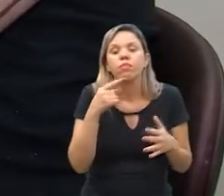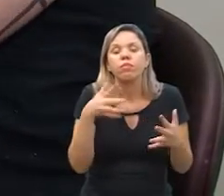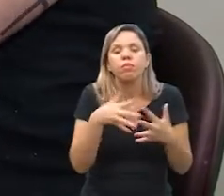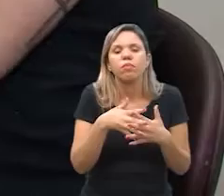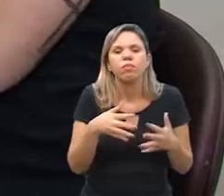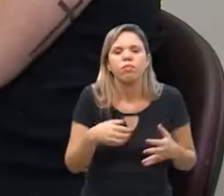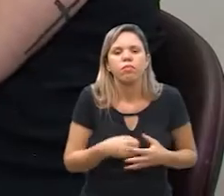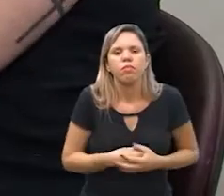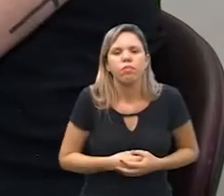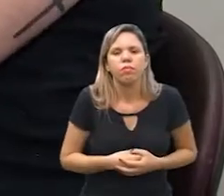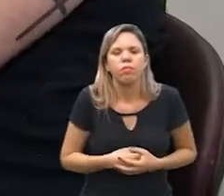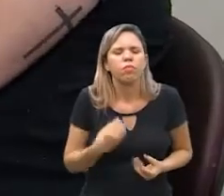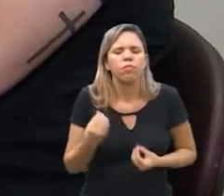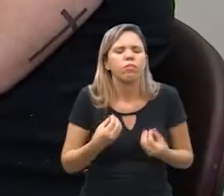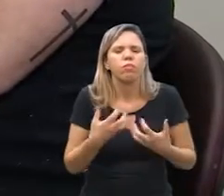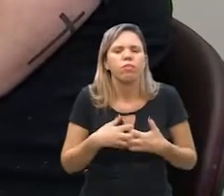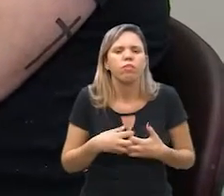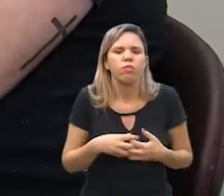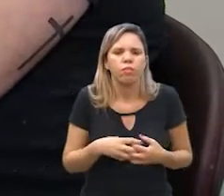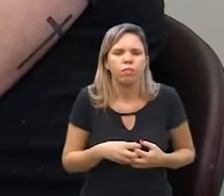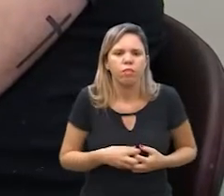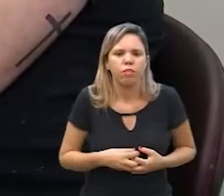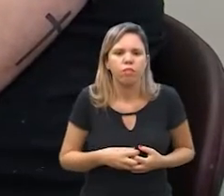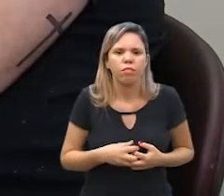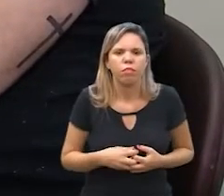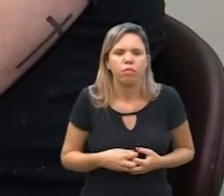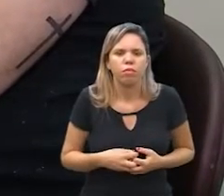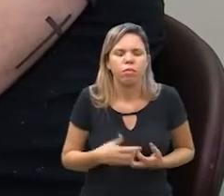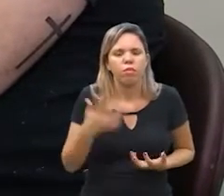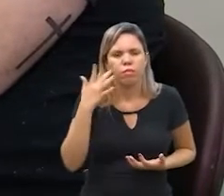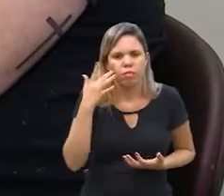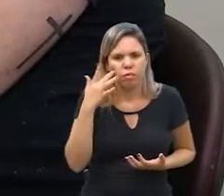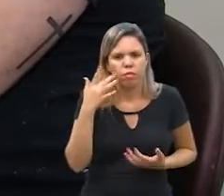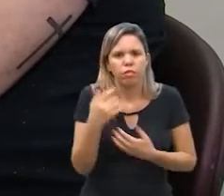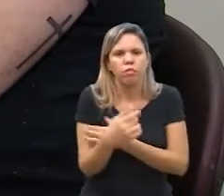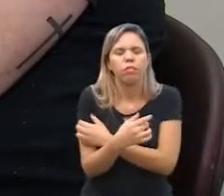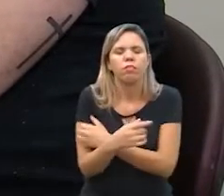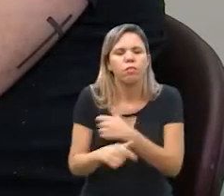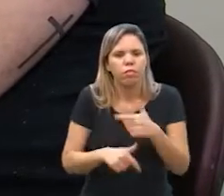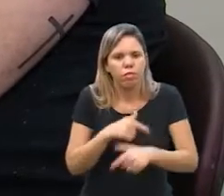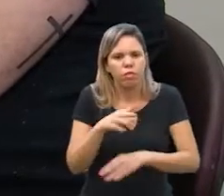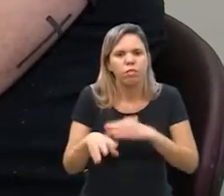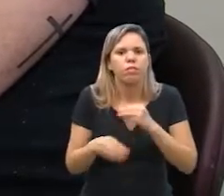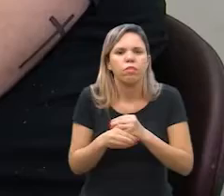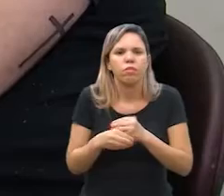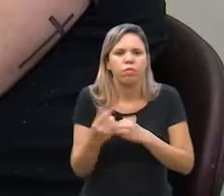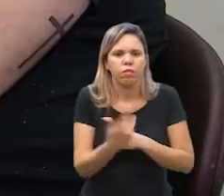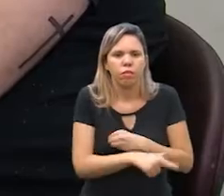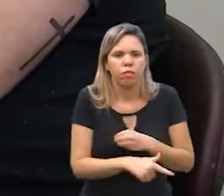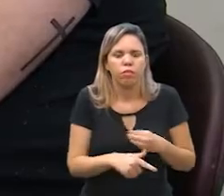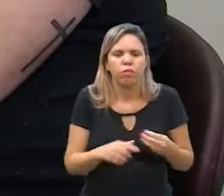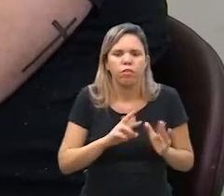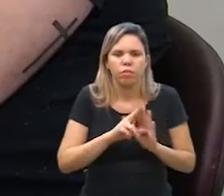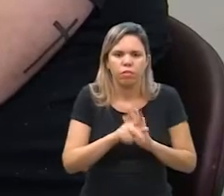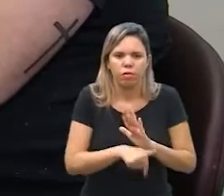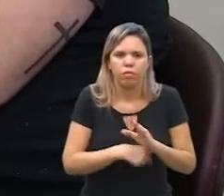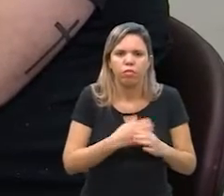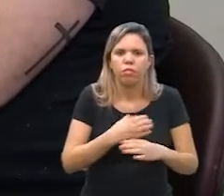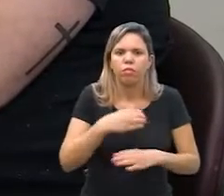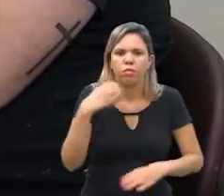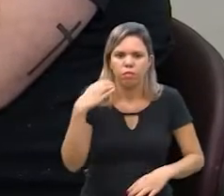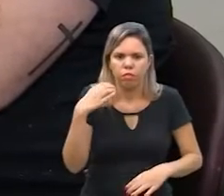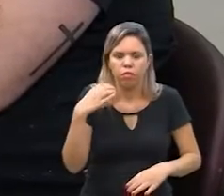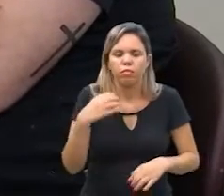essa dúvida? Como é que funciona? Eu acho que uma atividade complementa a outra. Assim, eu tenho vários